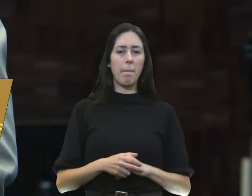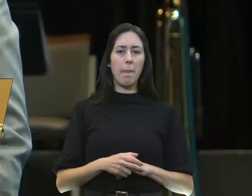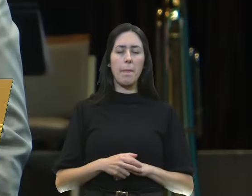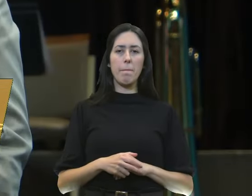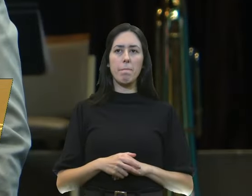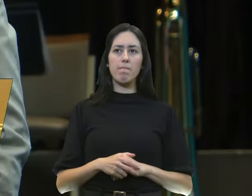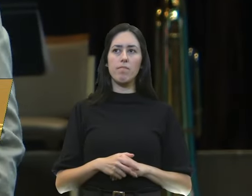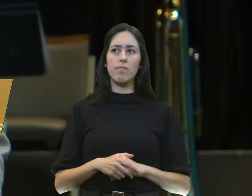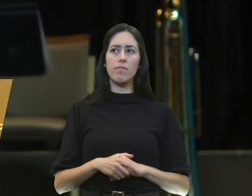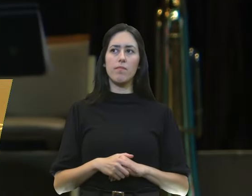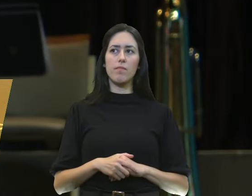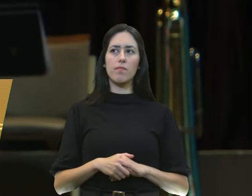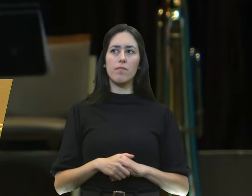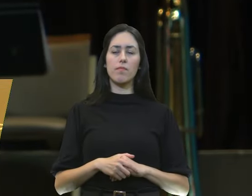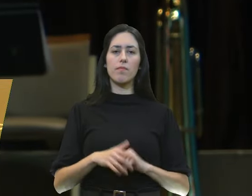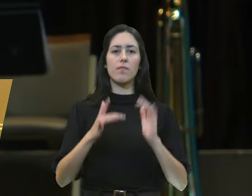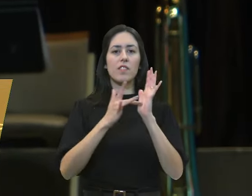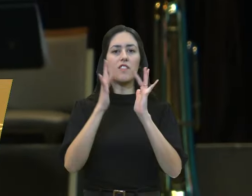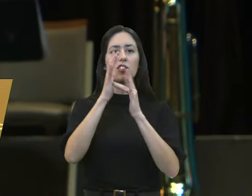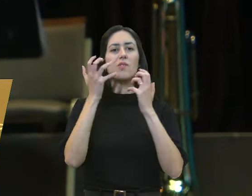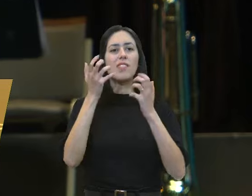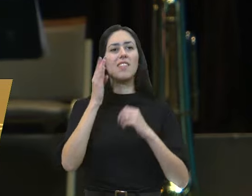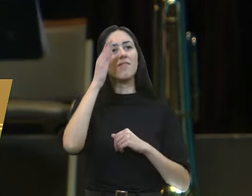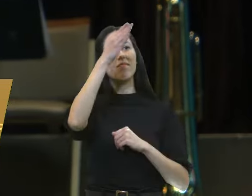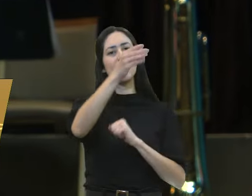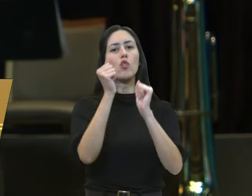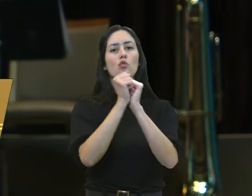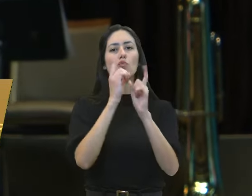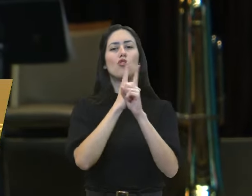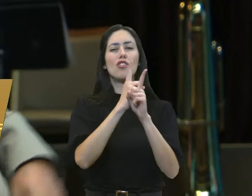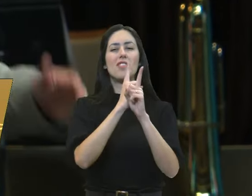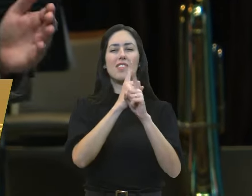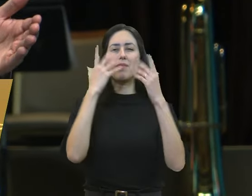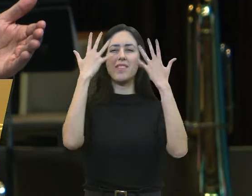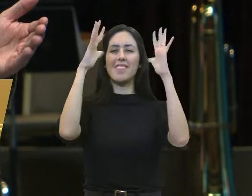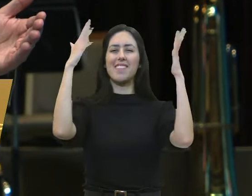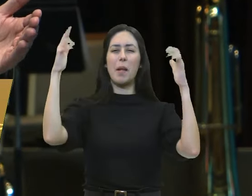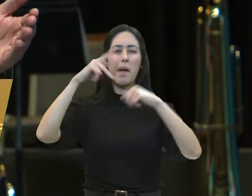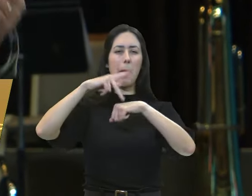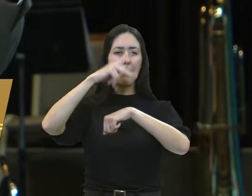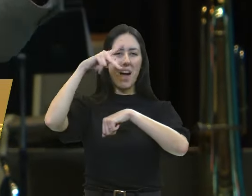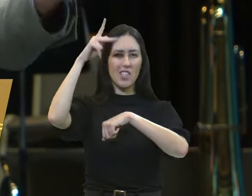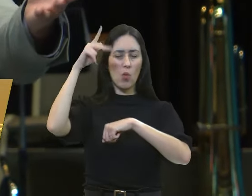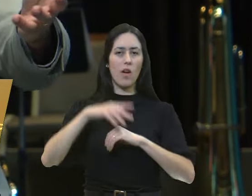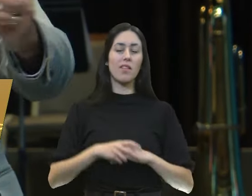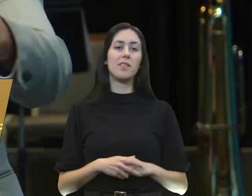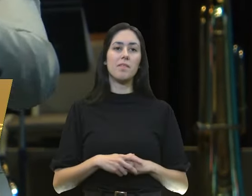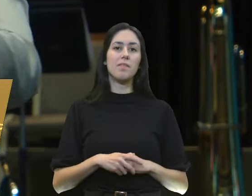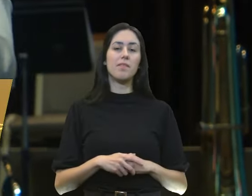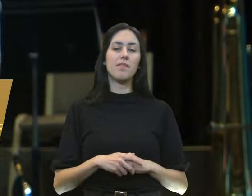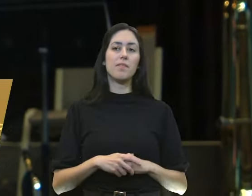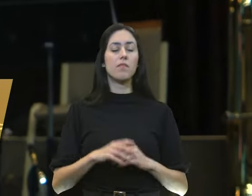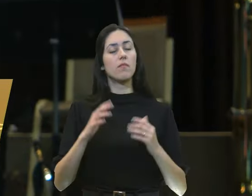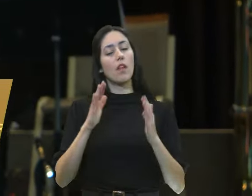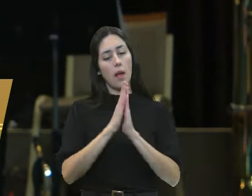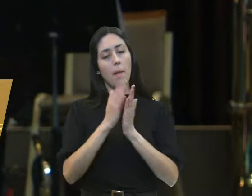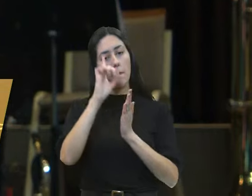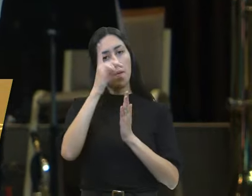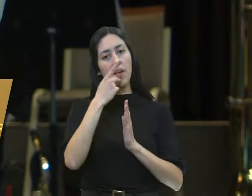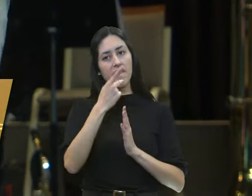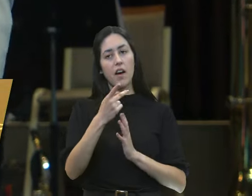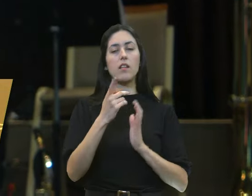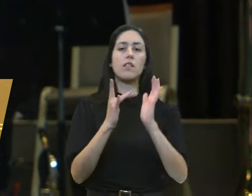Ele ia celebrar Páscoa com seus discípulos. E a Bíblia vai dizer que ele chega em Jerusalém, ele